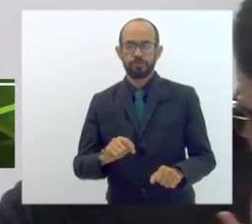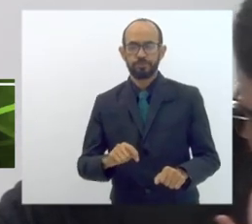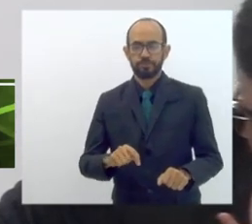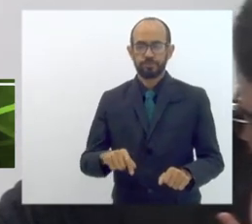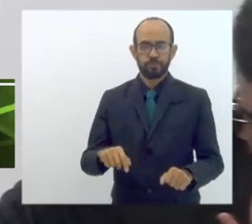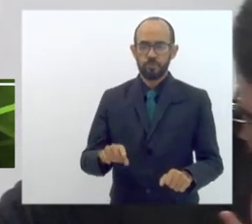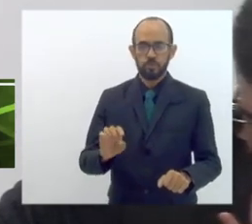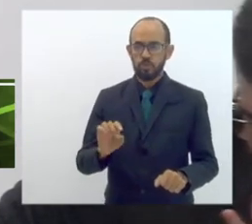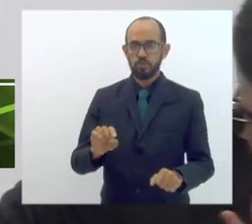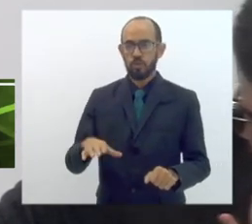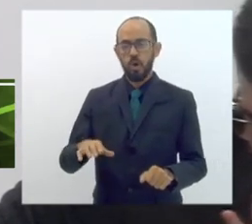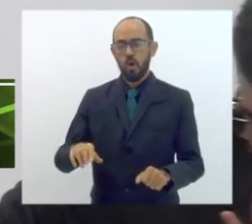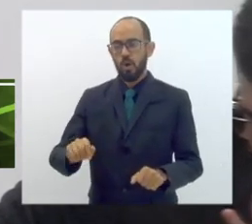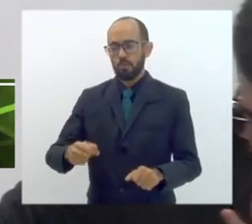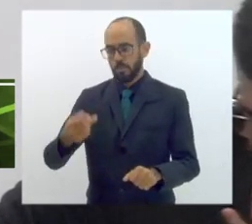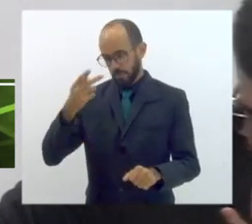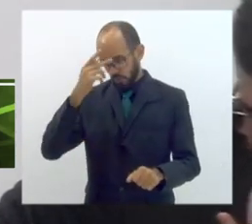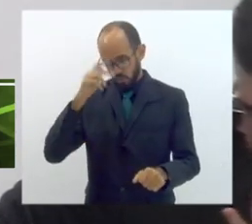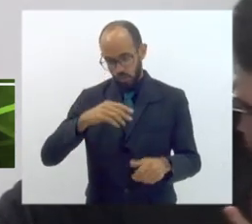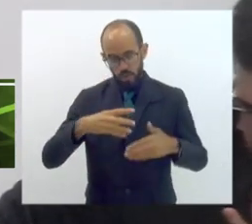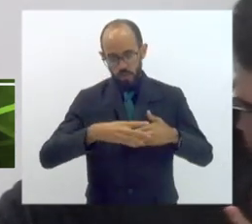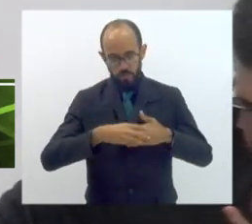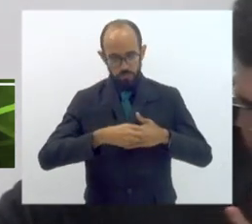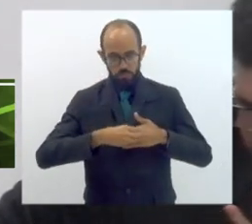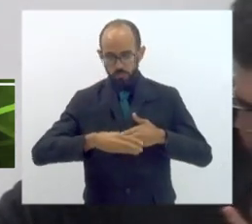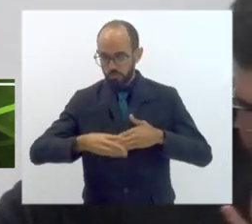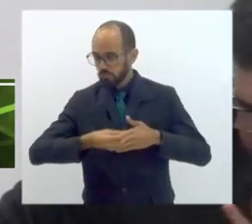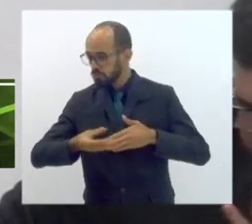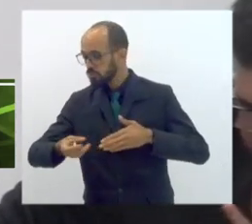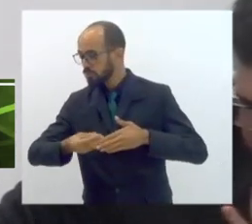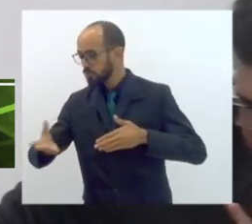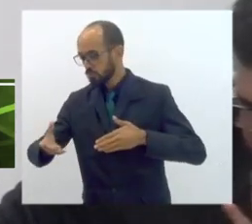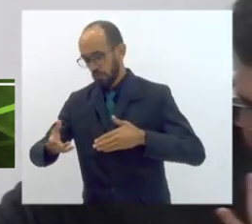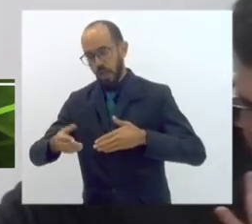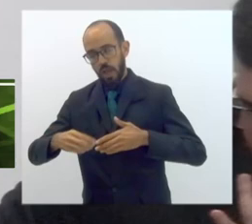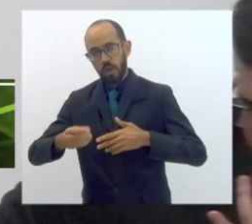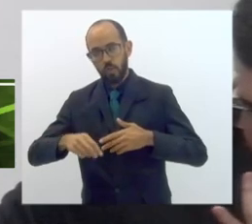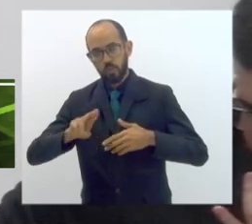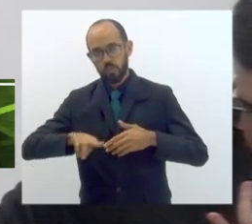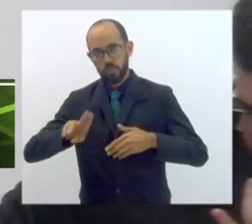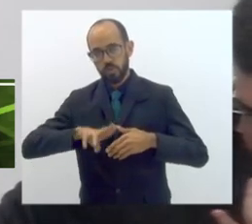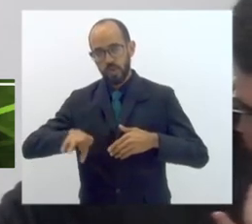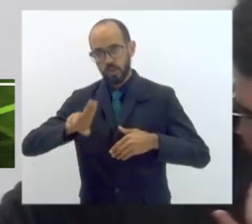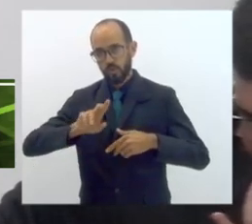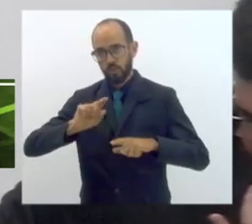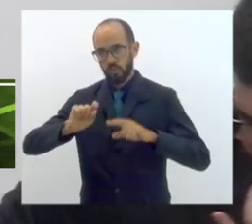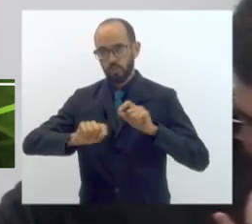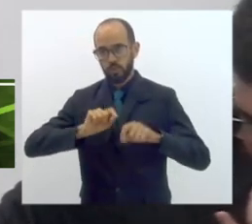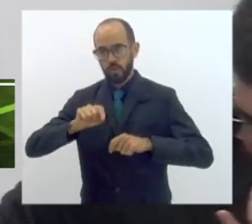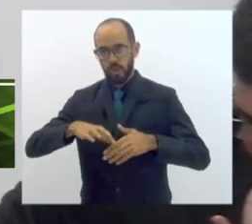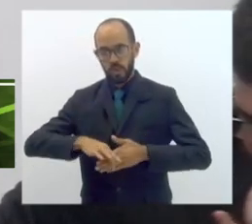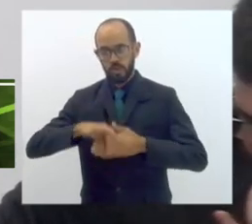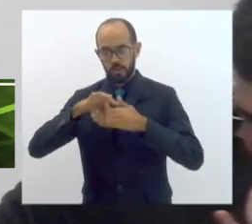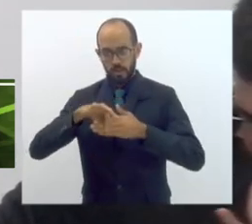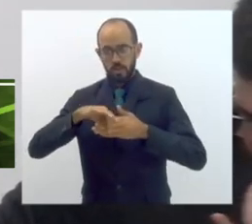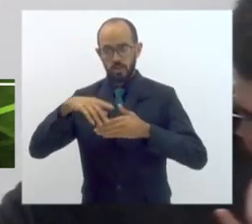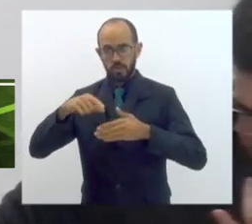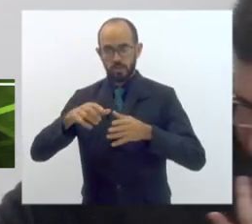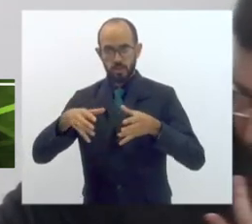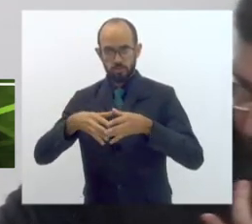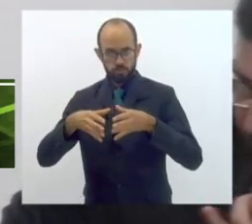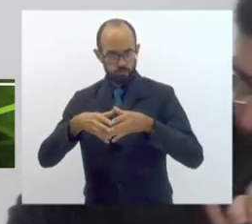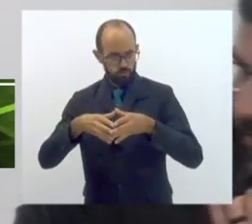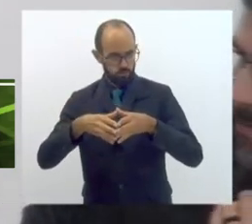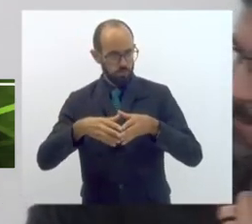vetor, é uma pessoa que pode, usando a força de uma frente parlamentar e municiado por